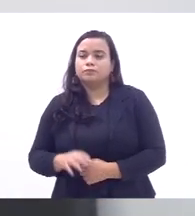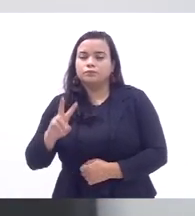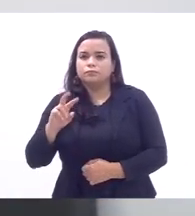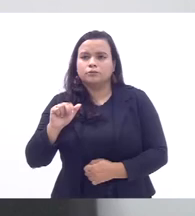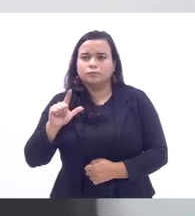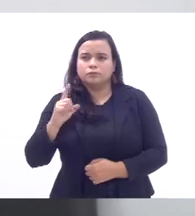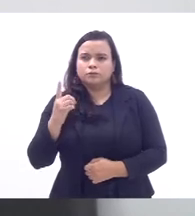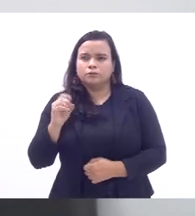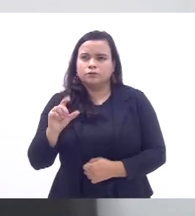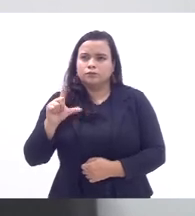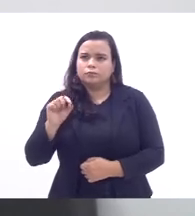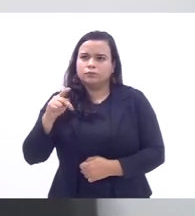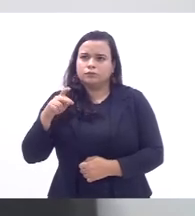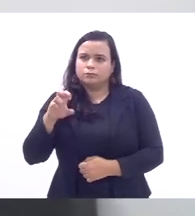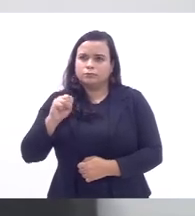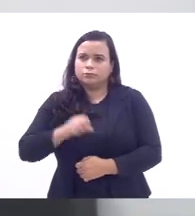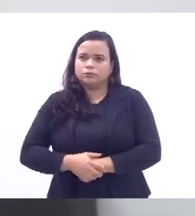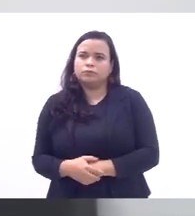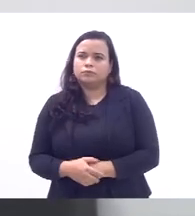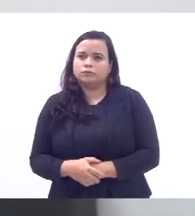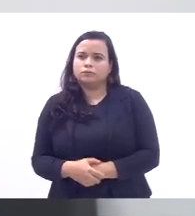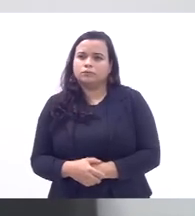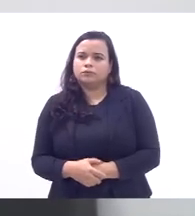Valdo Lopes Fernandes.